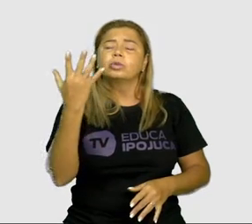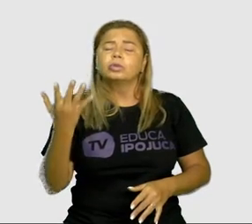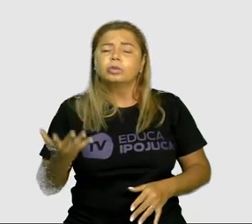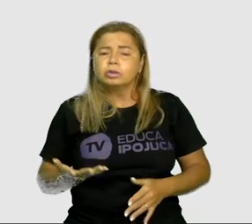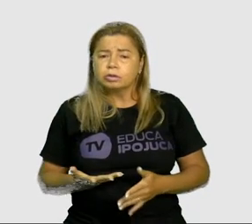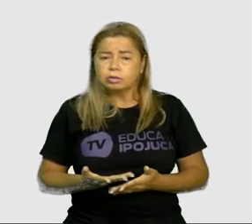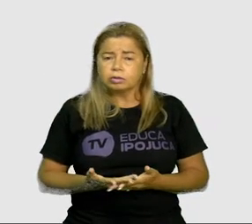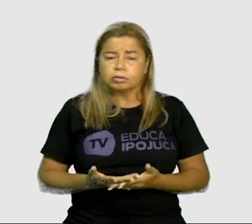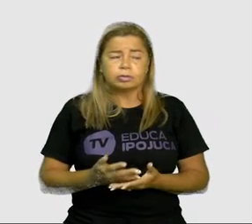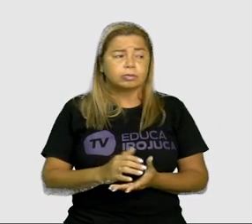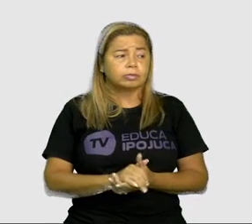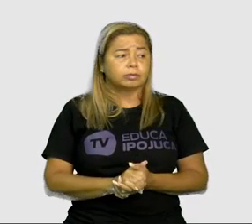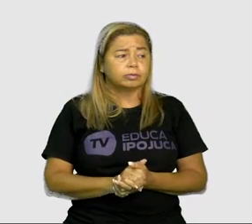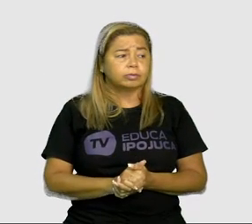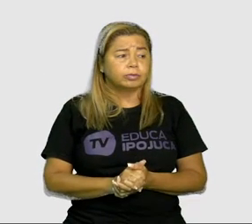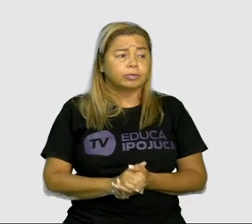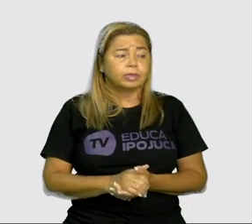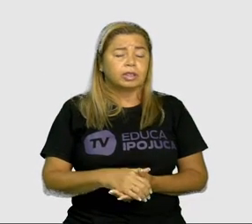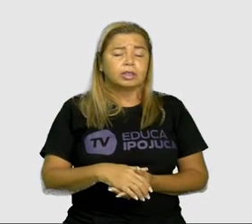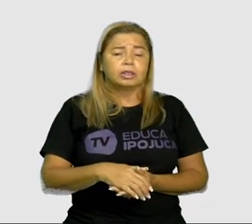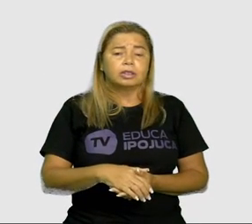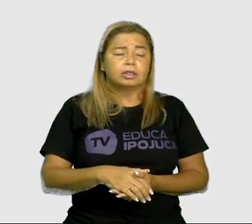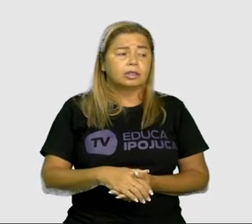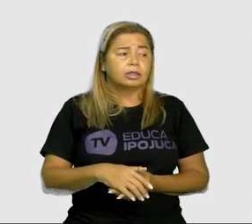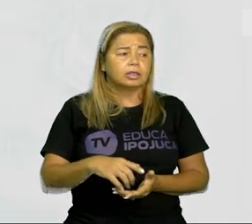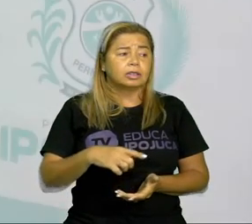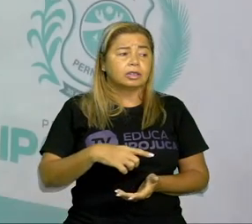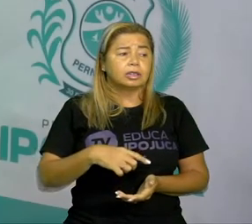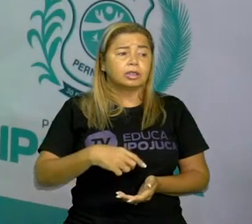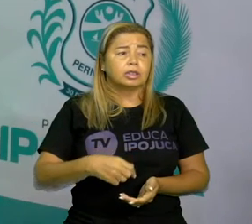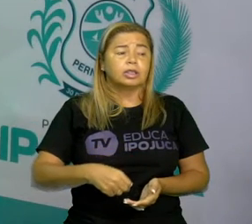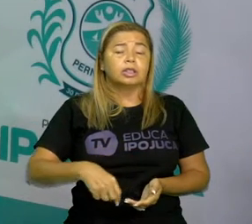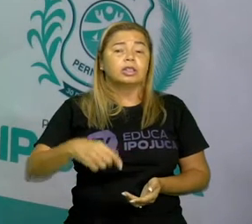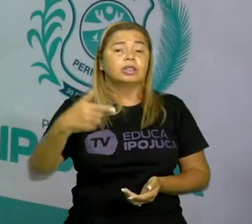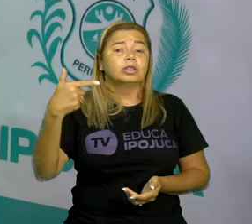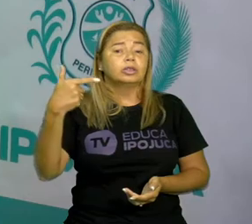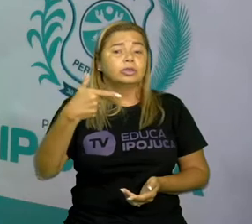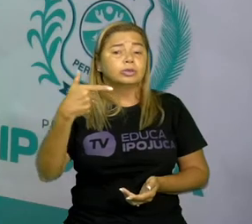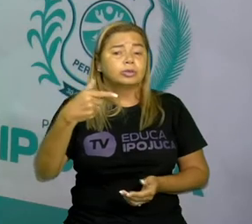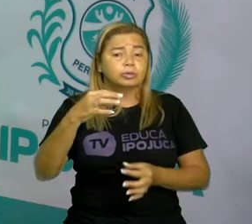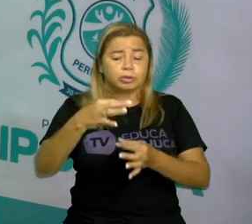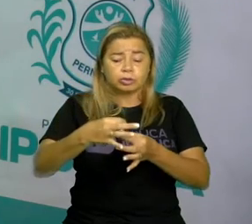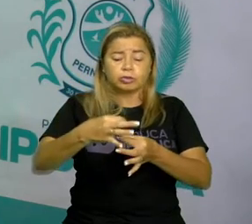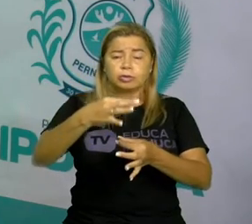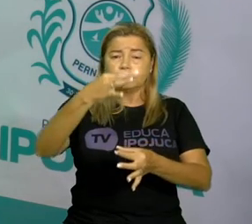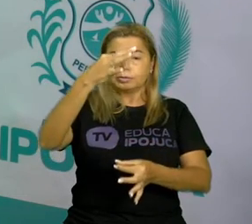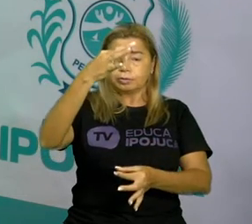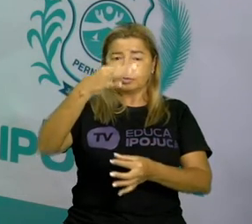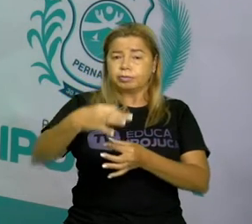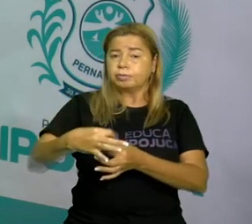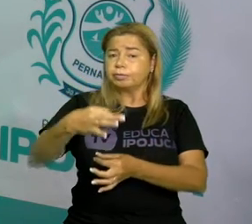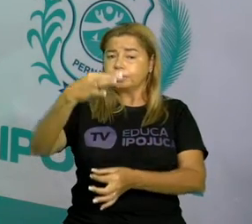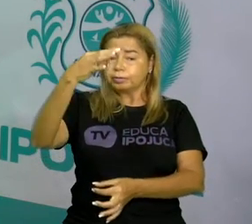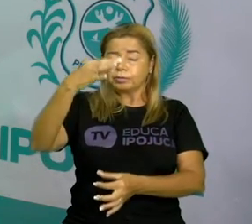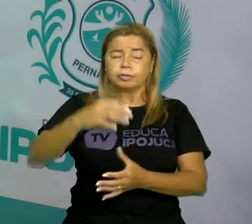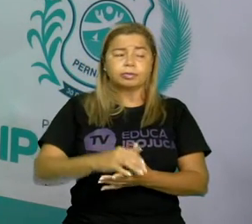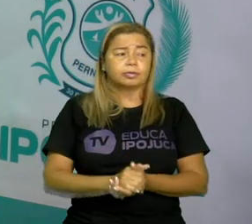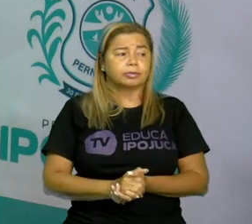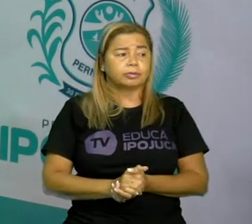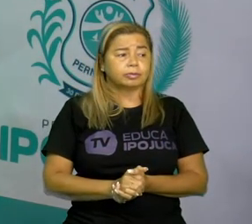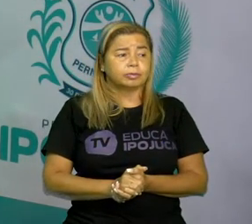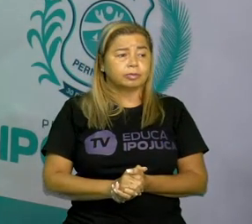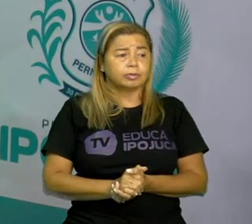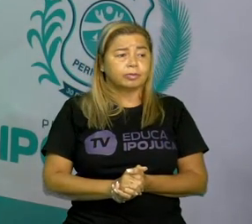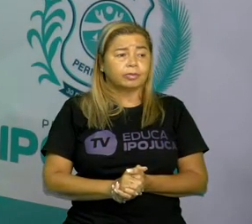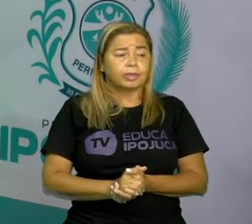placa. E nós temos duas o quê? Muito bem, duas barras. Você vai colocar aqui